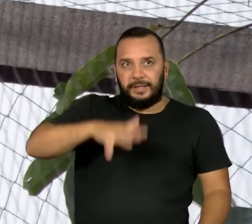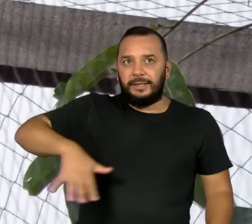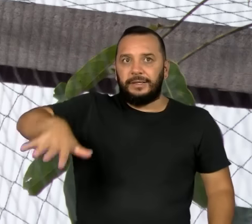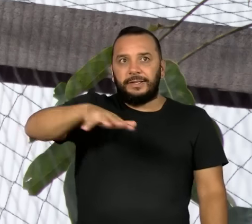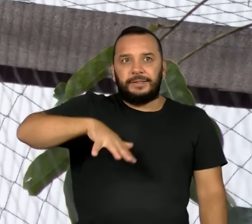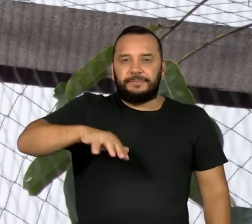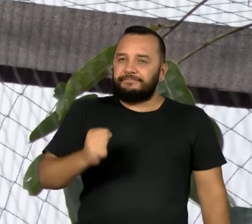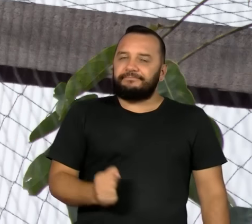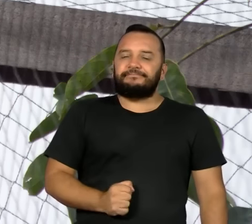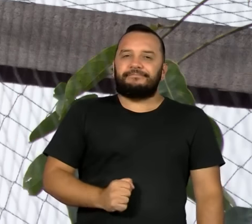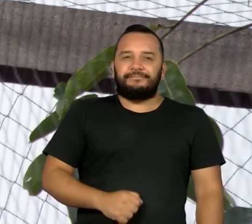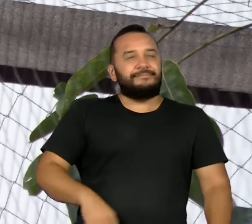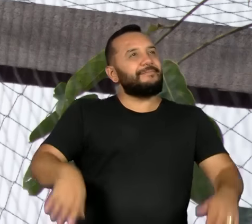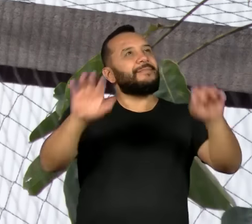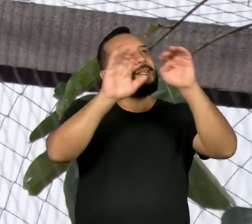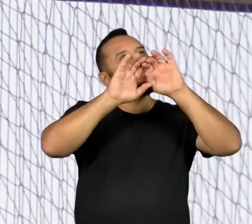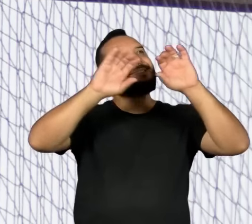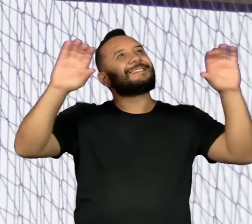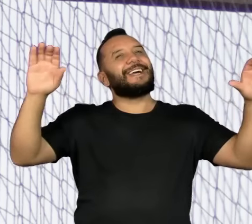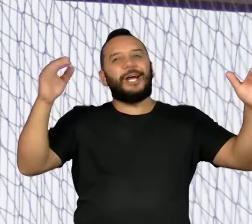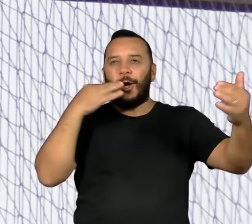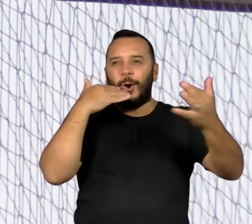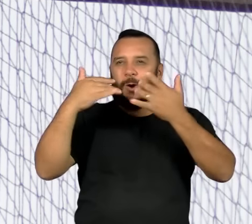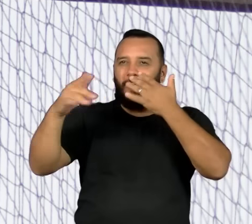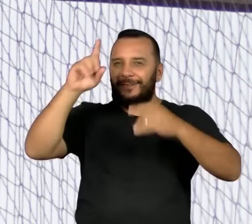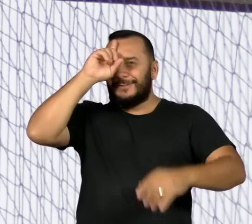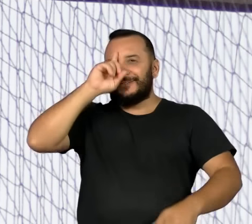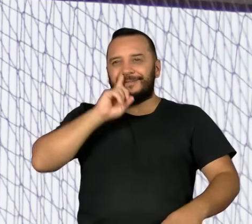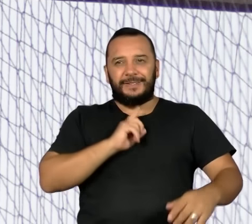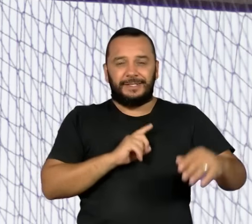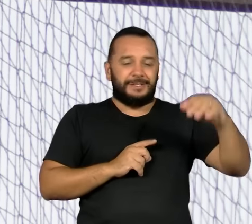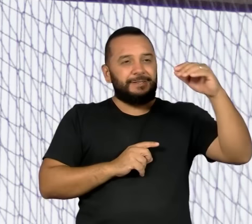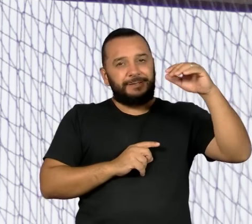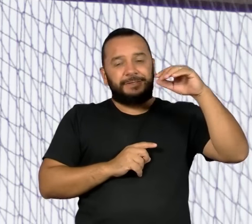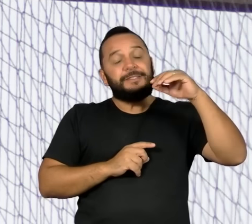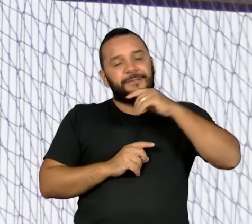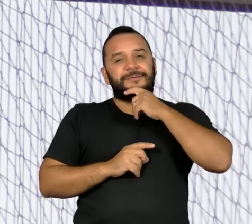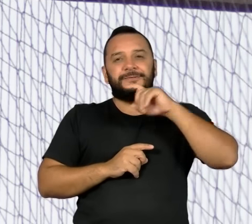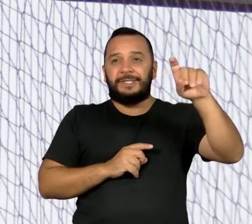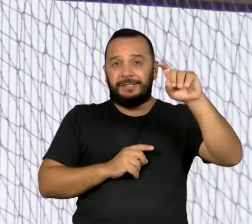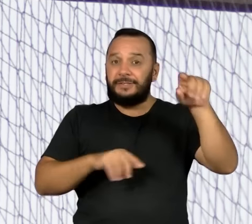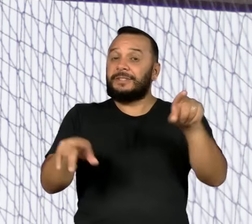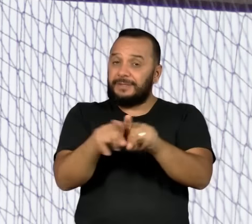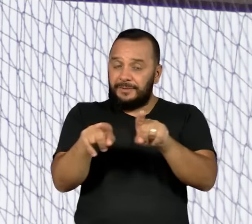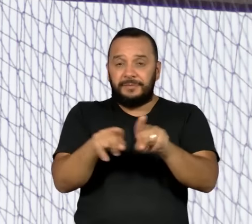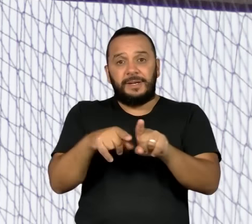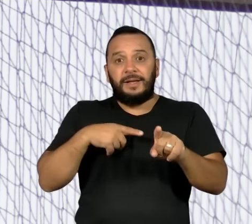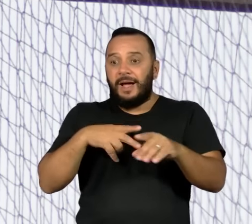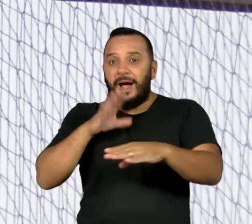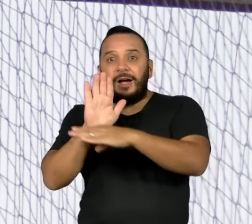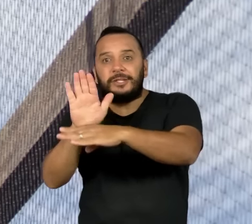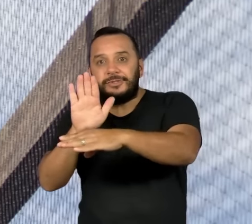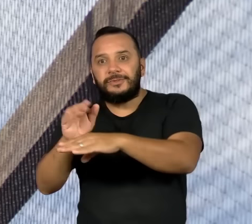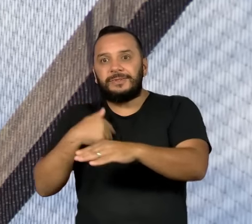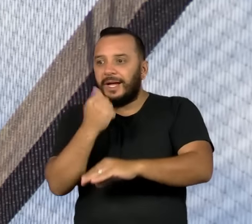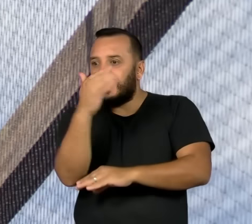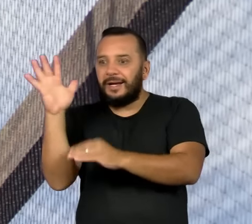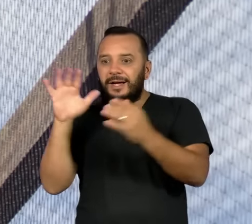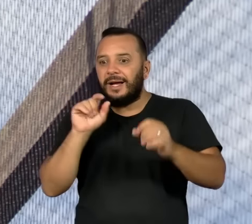Colorir novamente os céus da Amazônia, restaurar o equilíbrio ambiental e o contato das pessoas com a